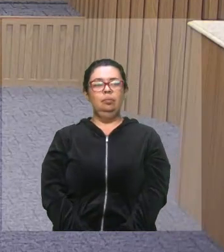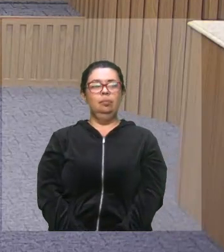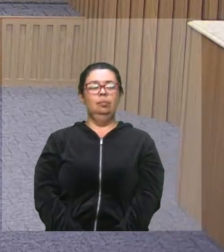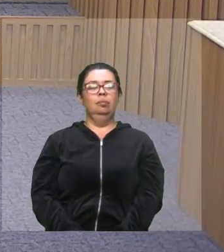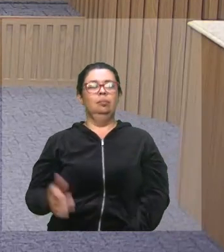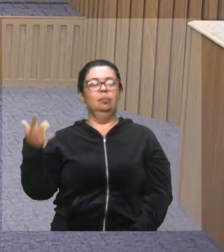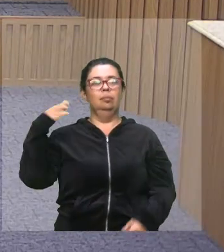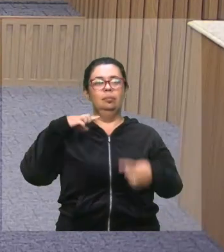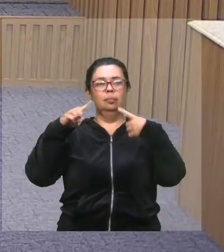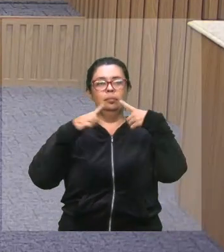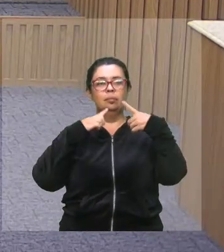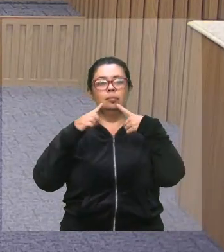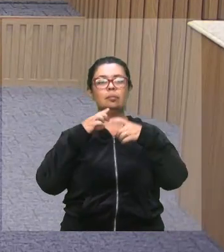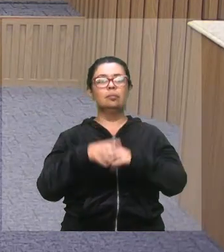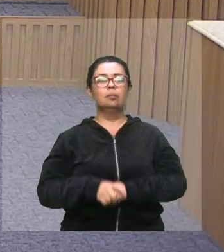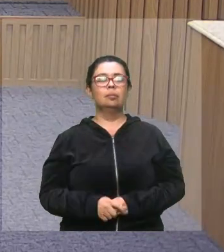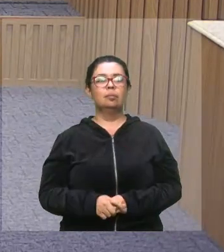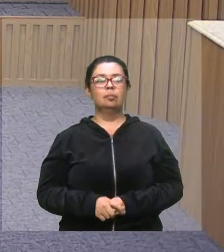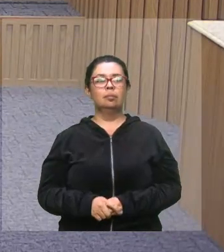Continua a discussão?